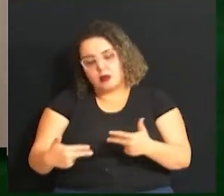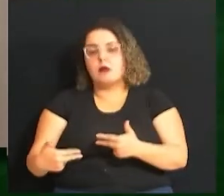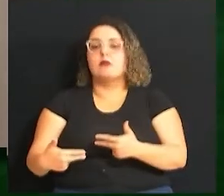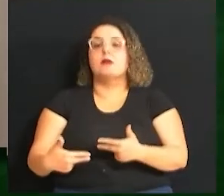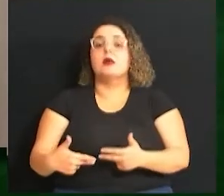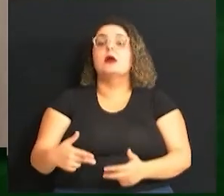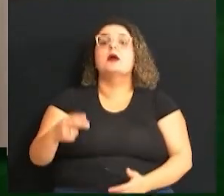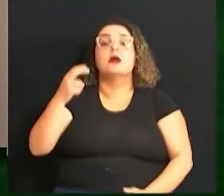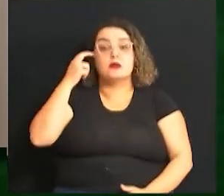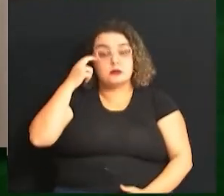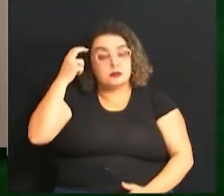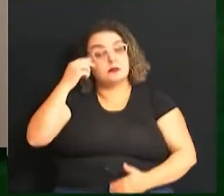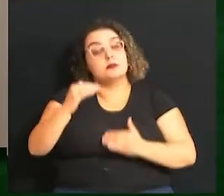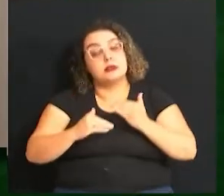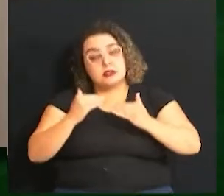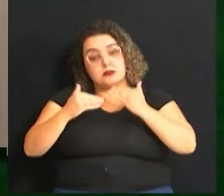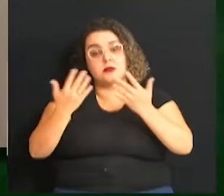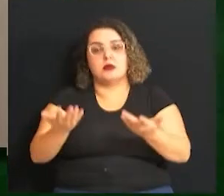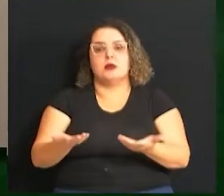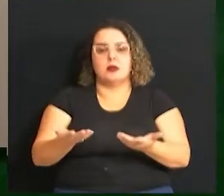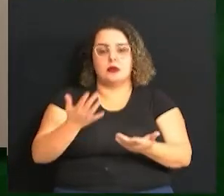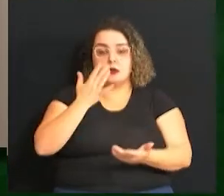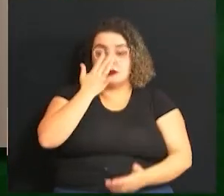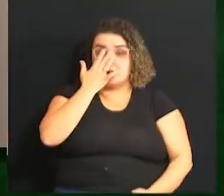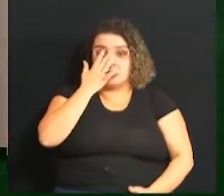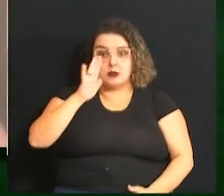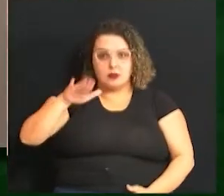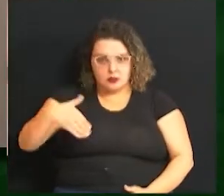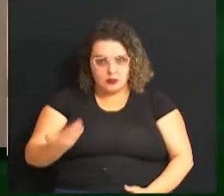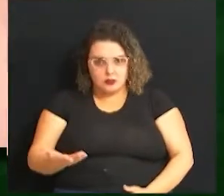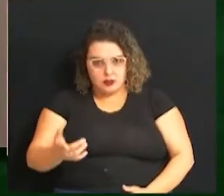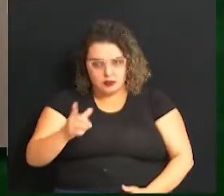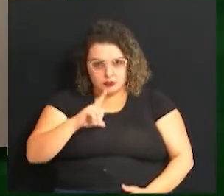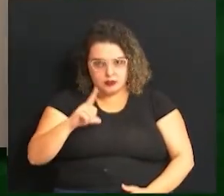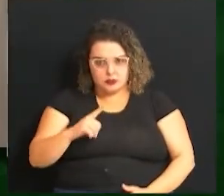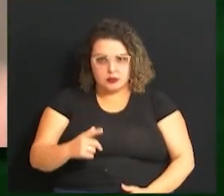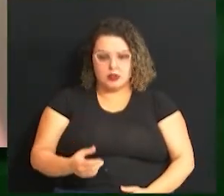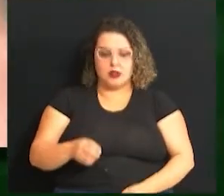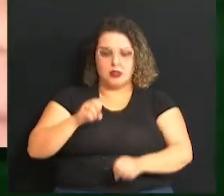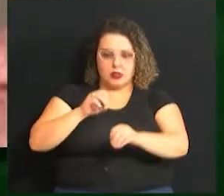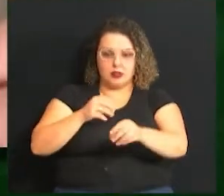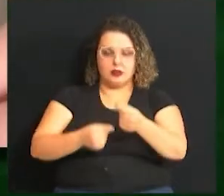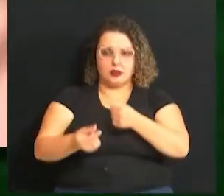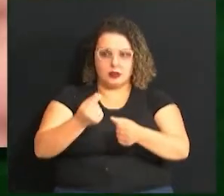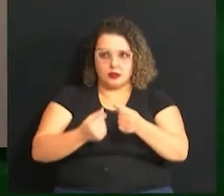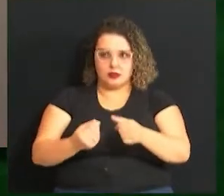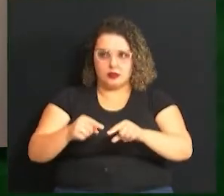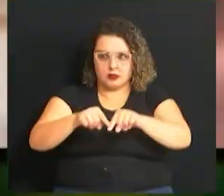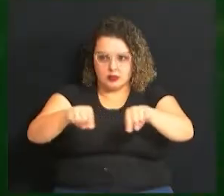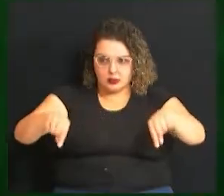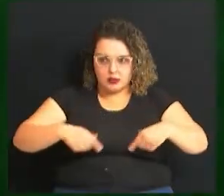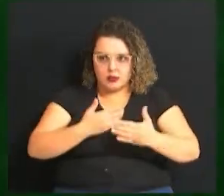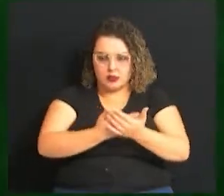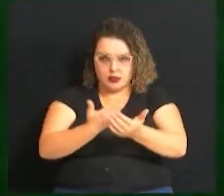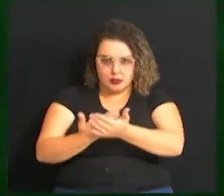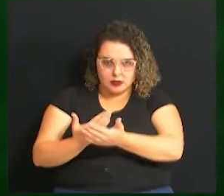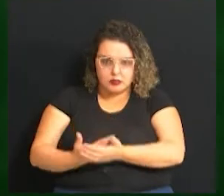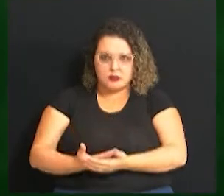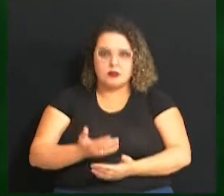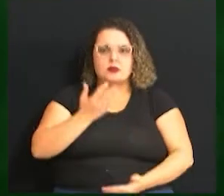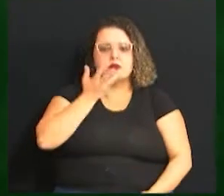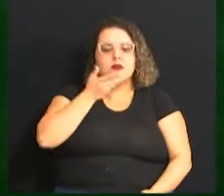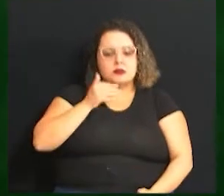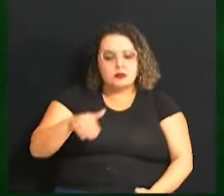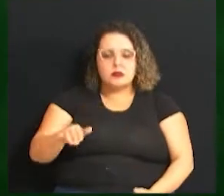padrões, é ali que a inteligência se desenvolve. Então, quando a gente traz a educação financeira na sala de aula, na